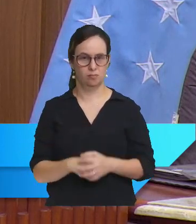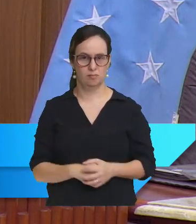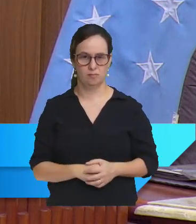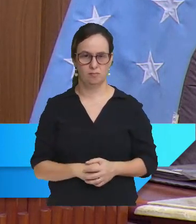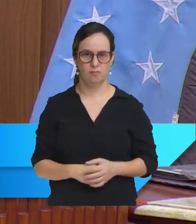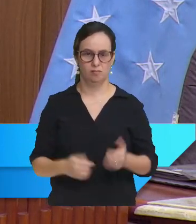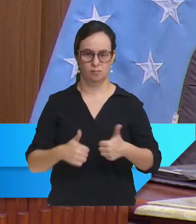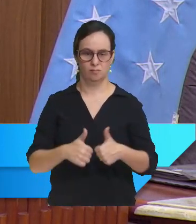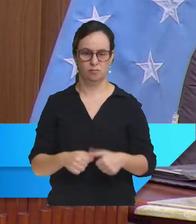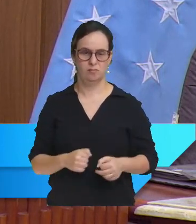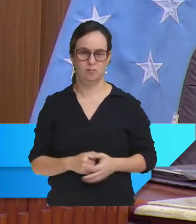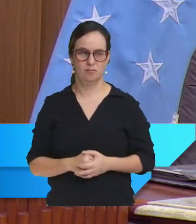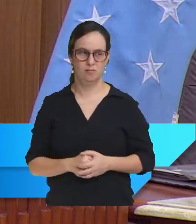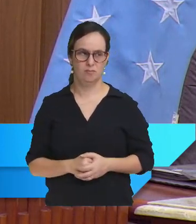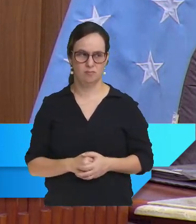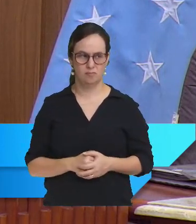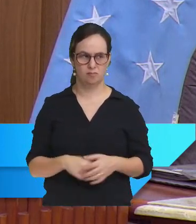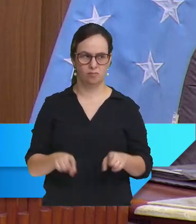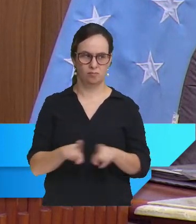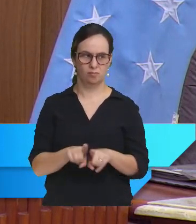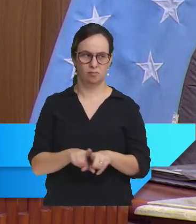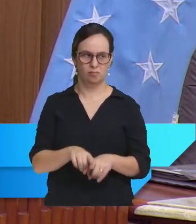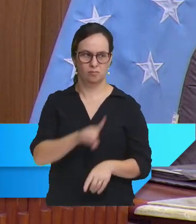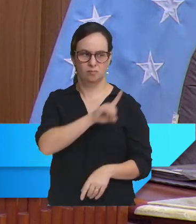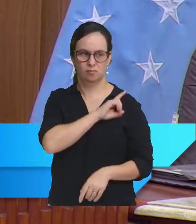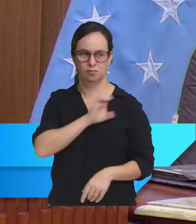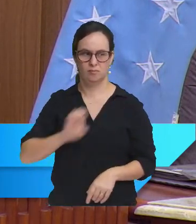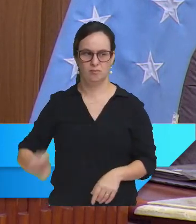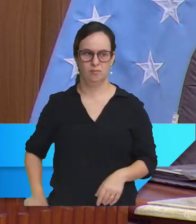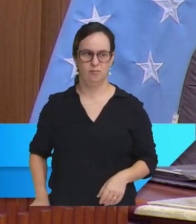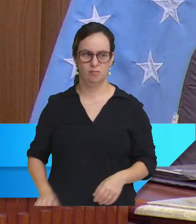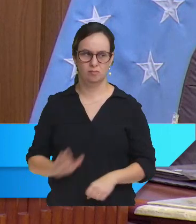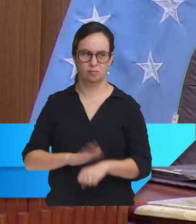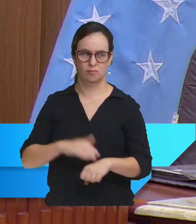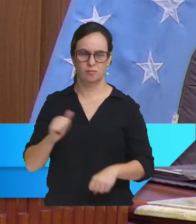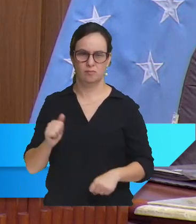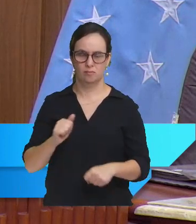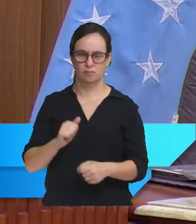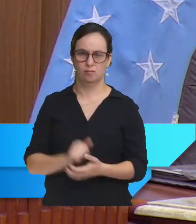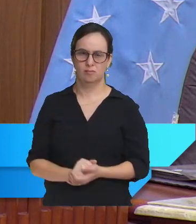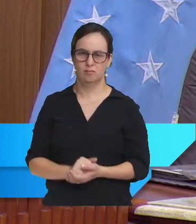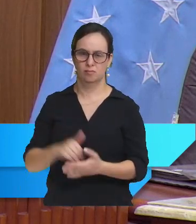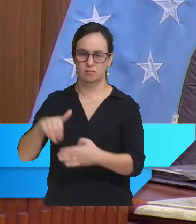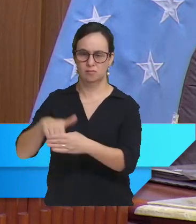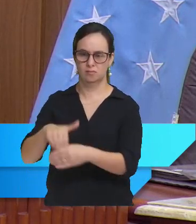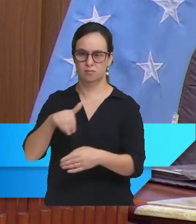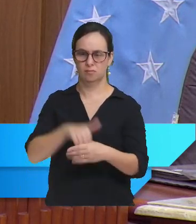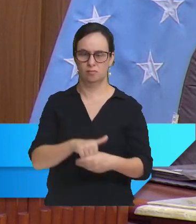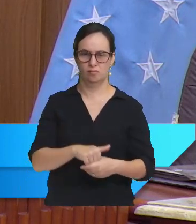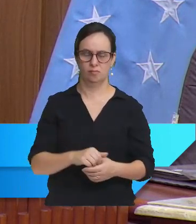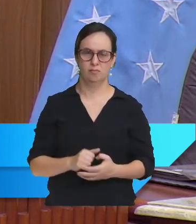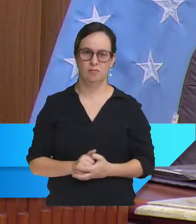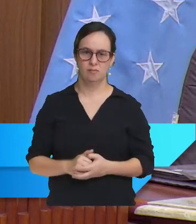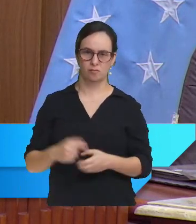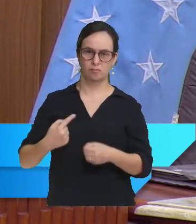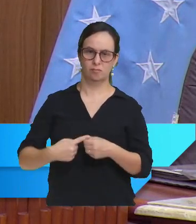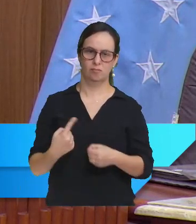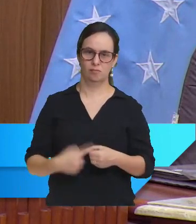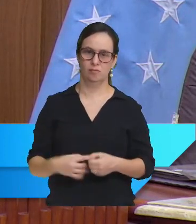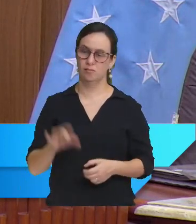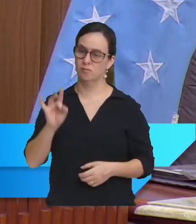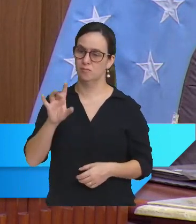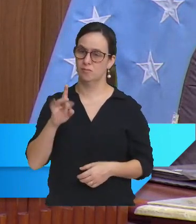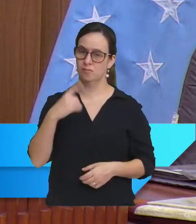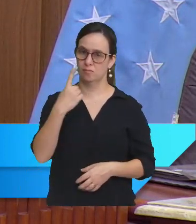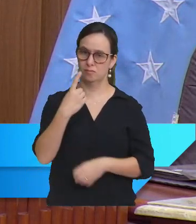eleição como o deputado mais votado da nossa cidade, em apenas um ano e meio de mandato, apenas um ano e meio de